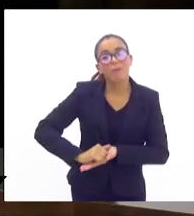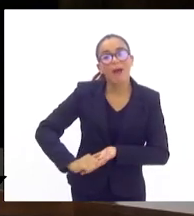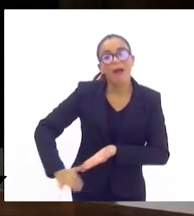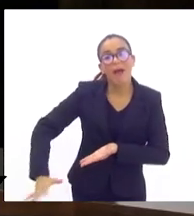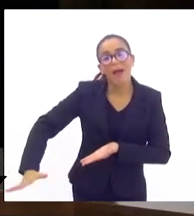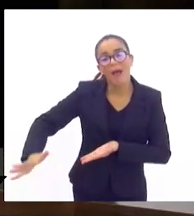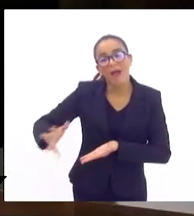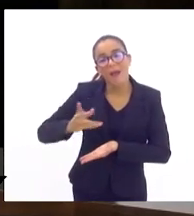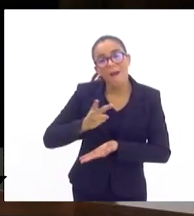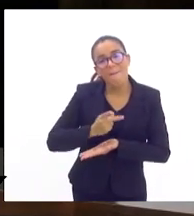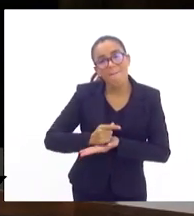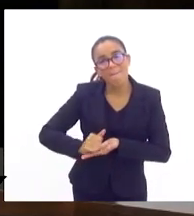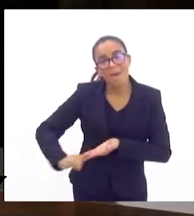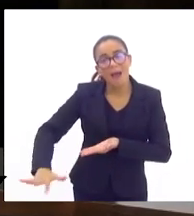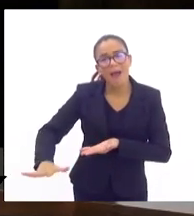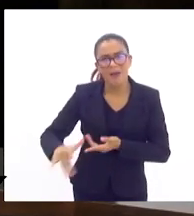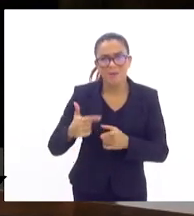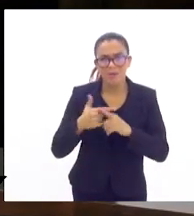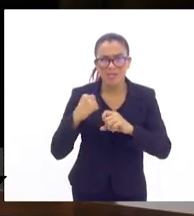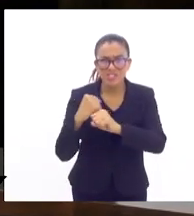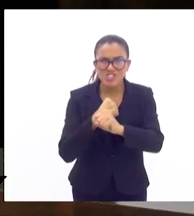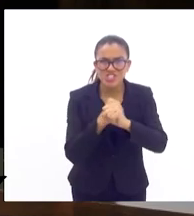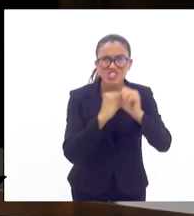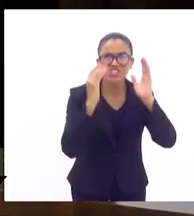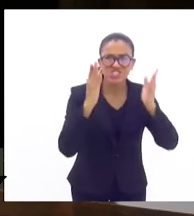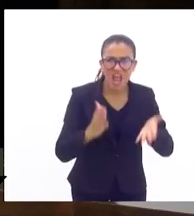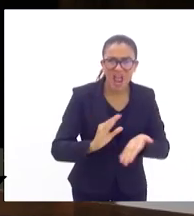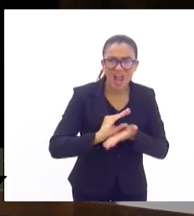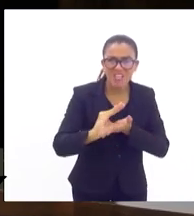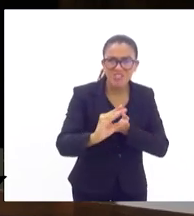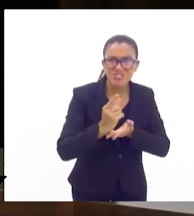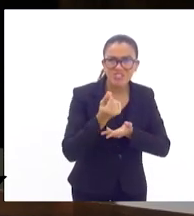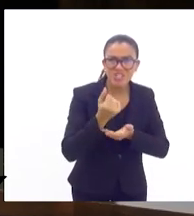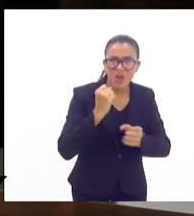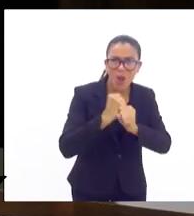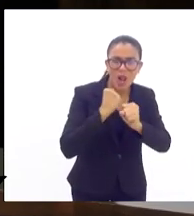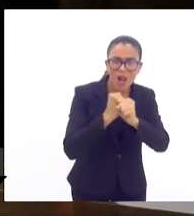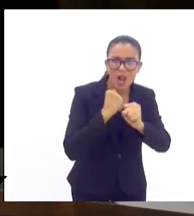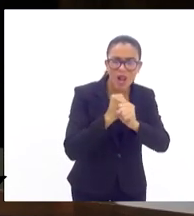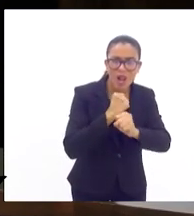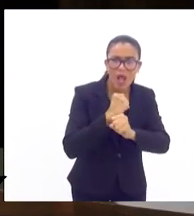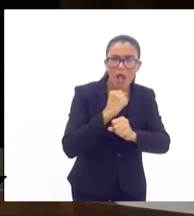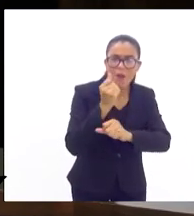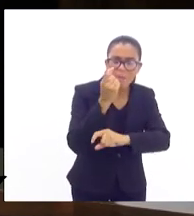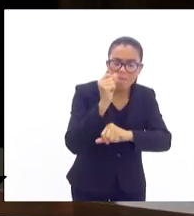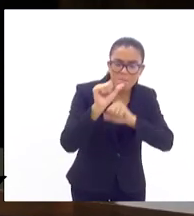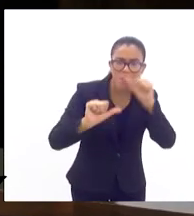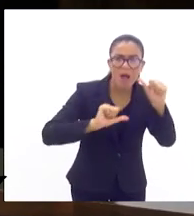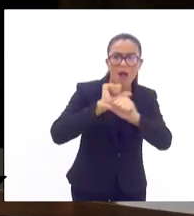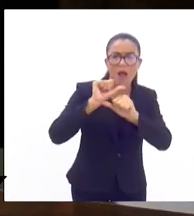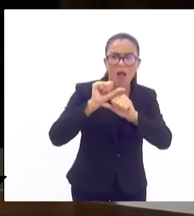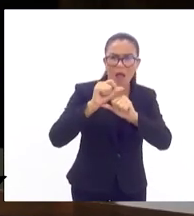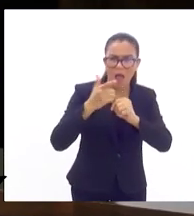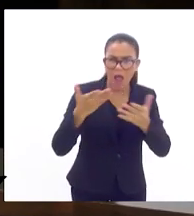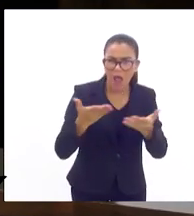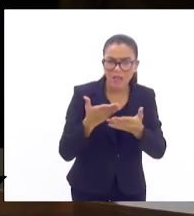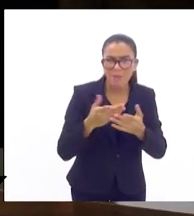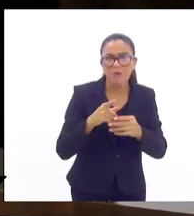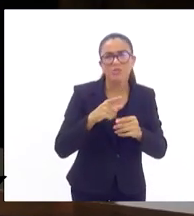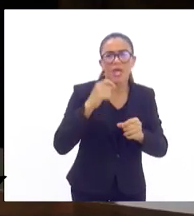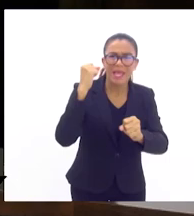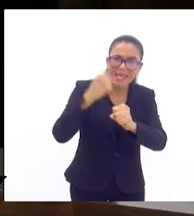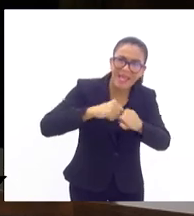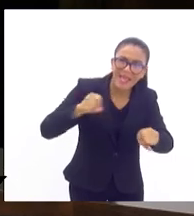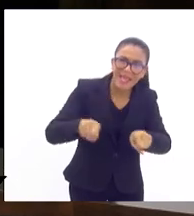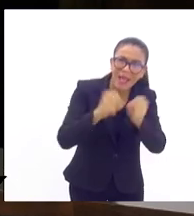depois do pavimento pronto, vai ter que quebrar aquele pavimento, dinheiro público investido, para depois